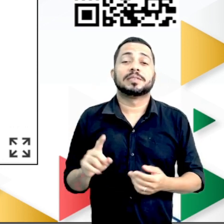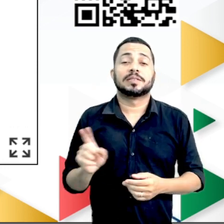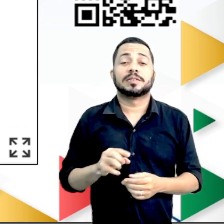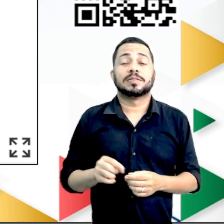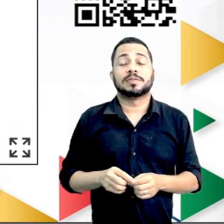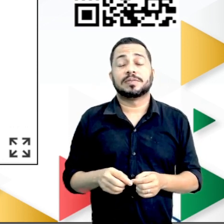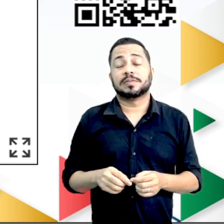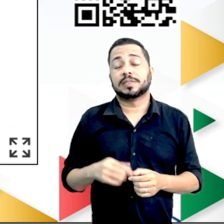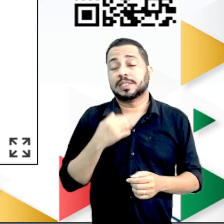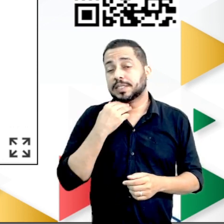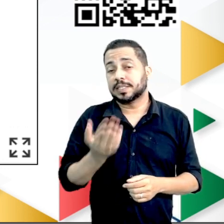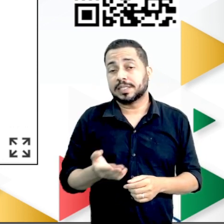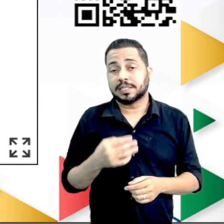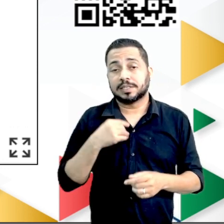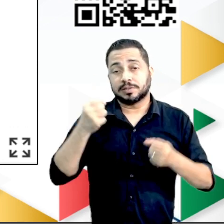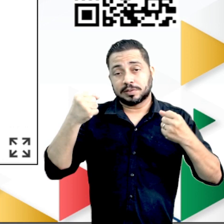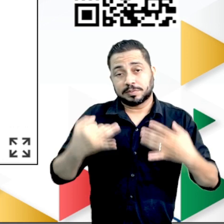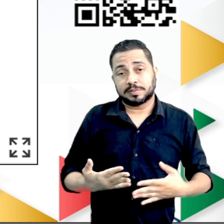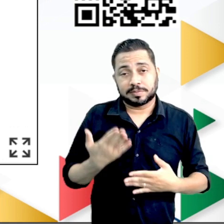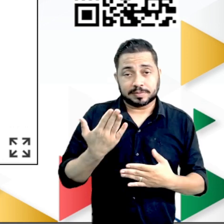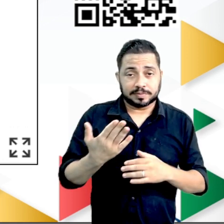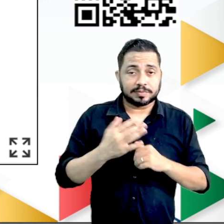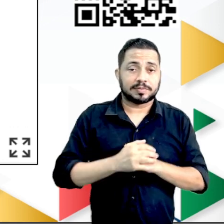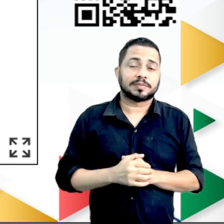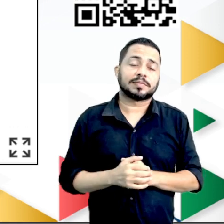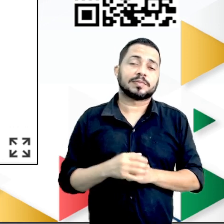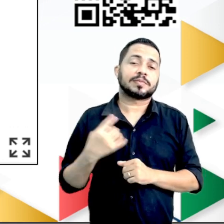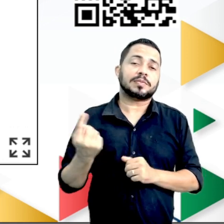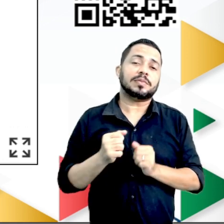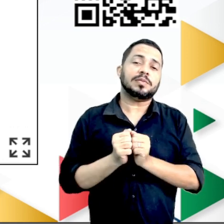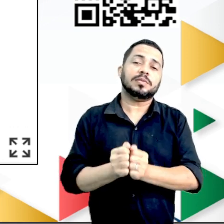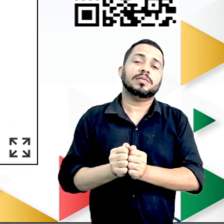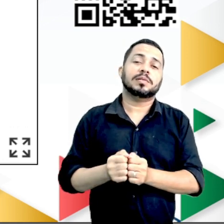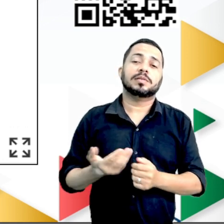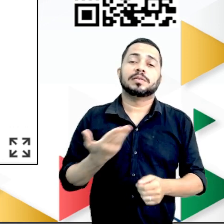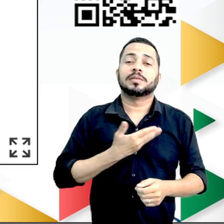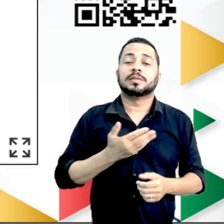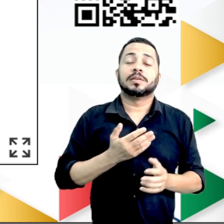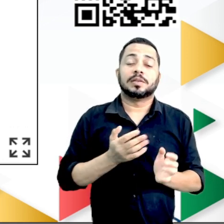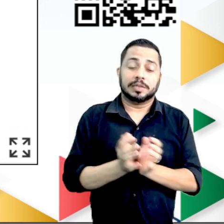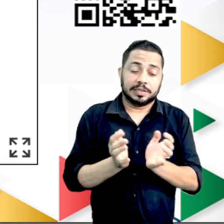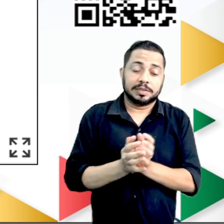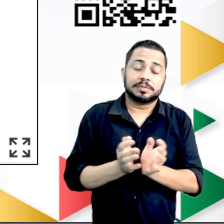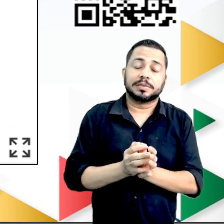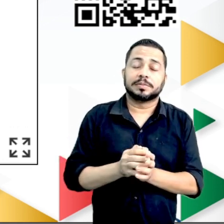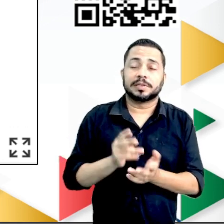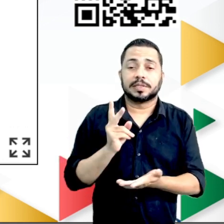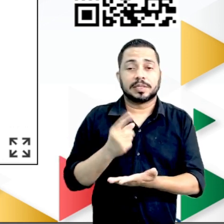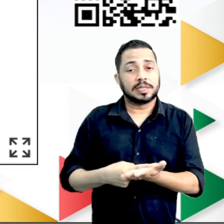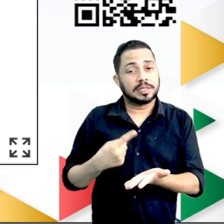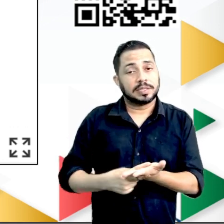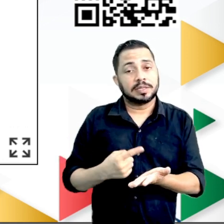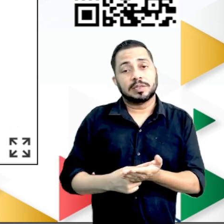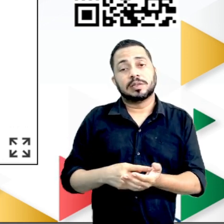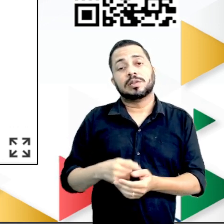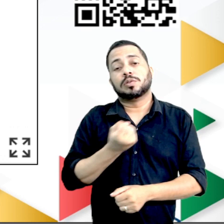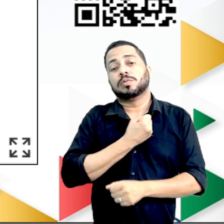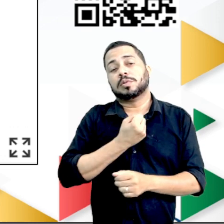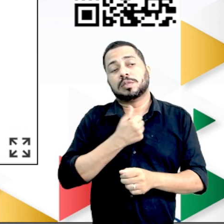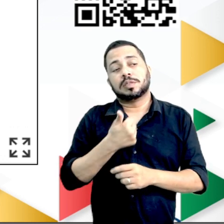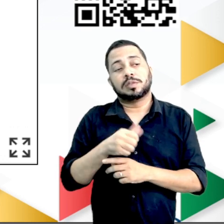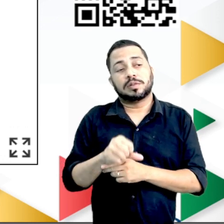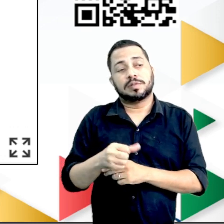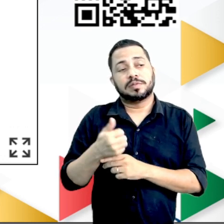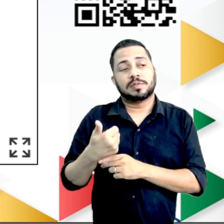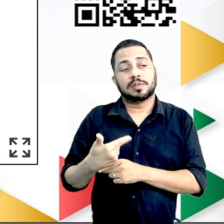a resolução que eu vou te explicar agora junto com a nossa equipe, tá? Determine o próximo número da sequência 19, 22,